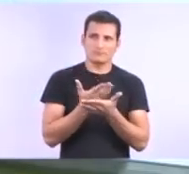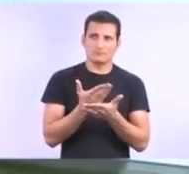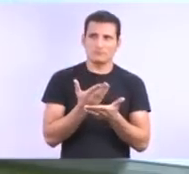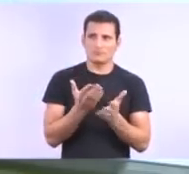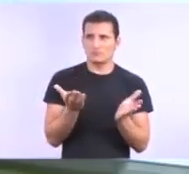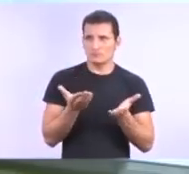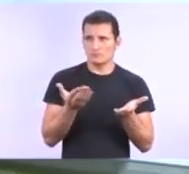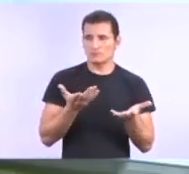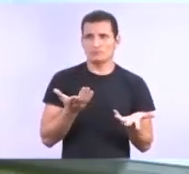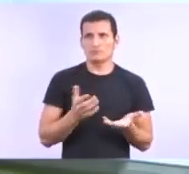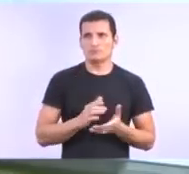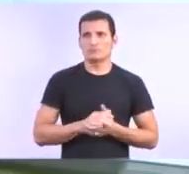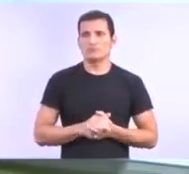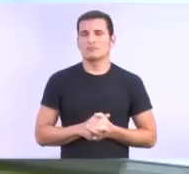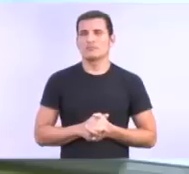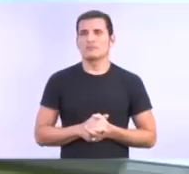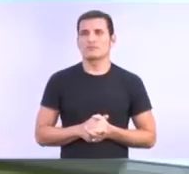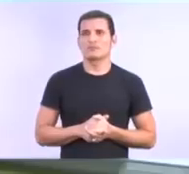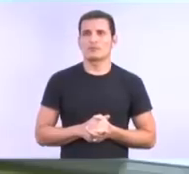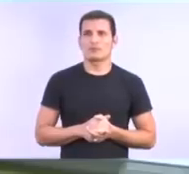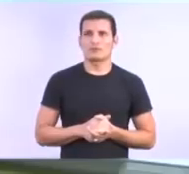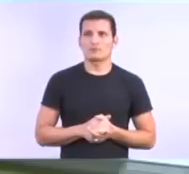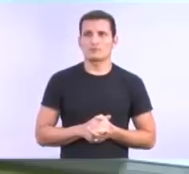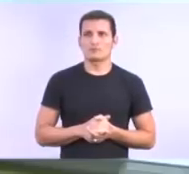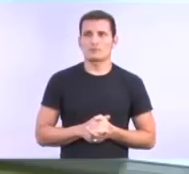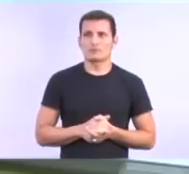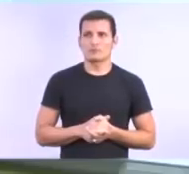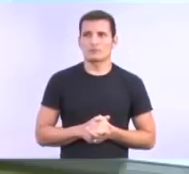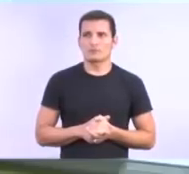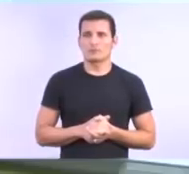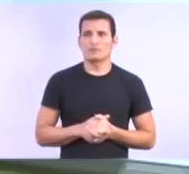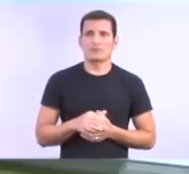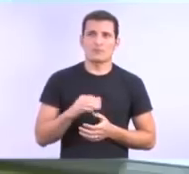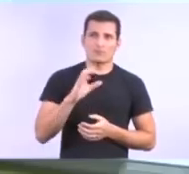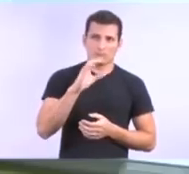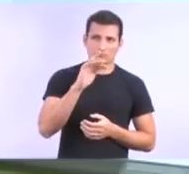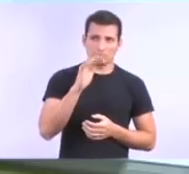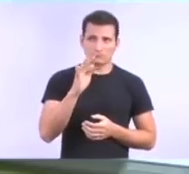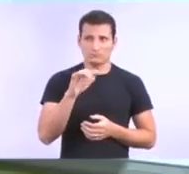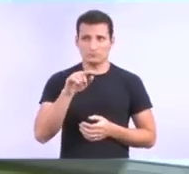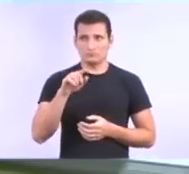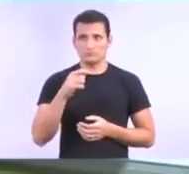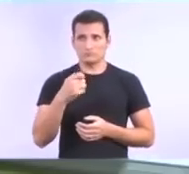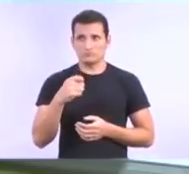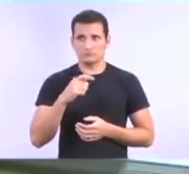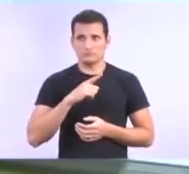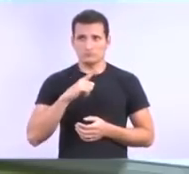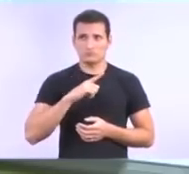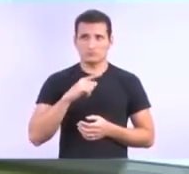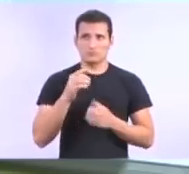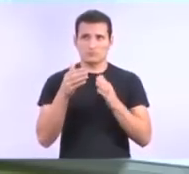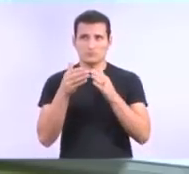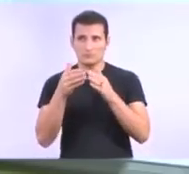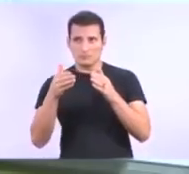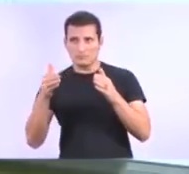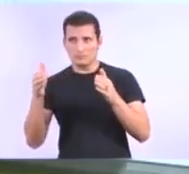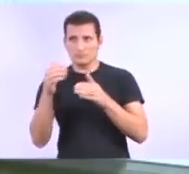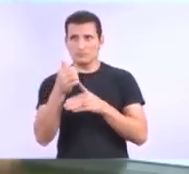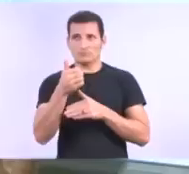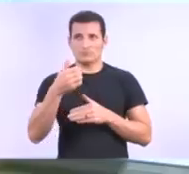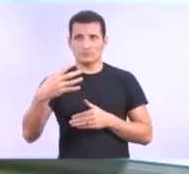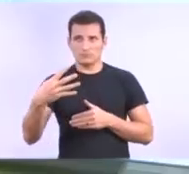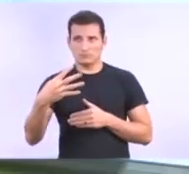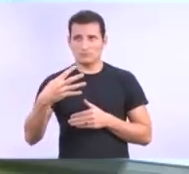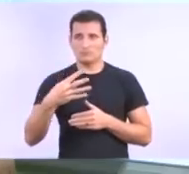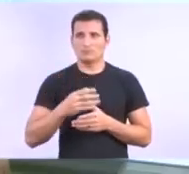tempo bem curto, a gente vai definir que para o CPF ser válido, ele precisa ter um tamanho 14. Se você quiser